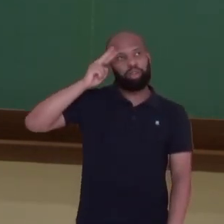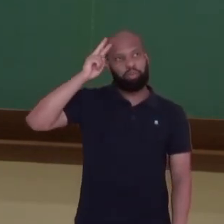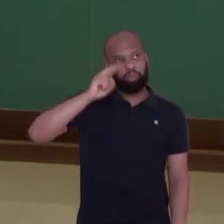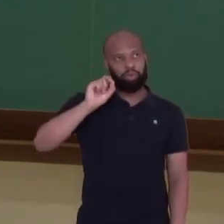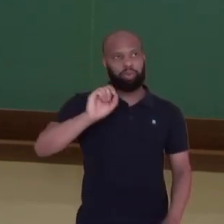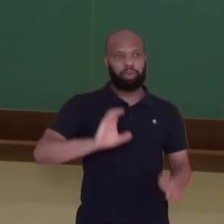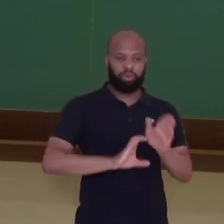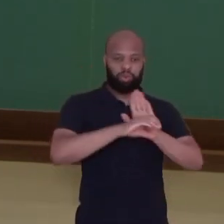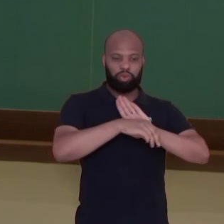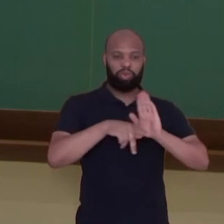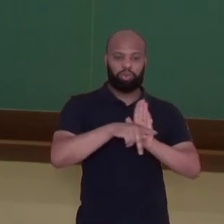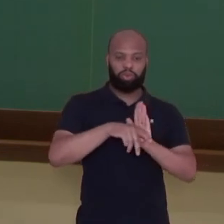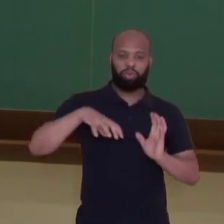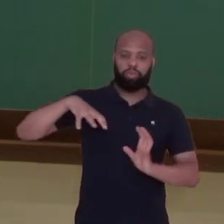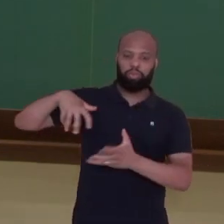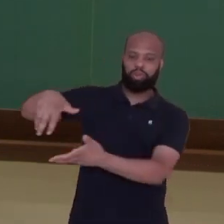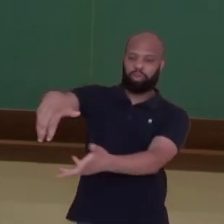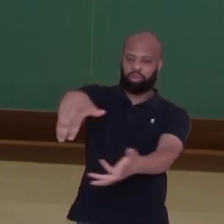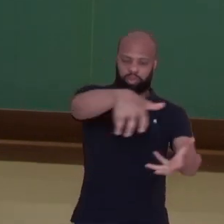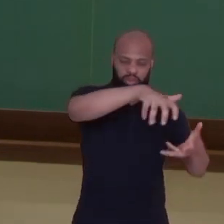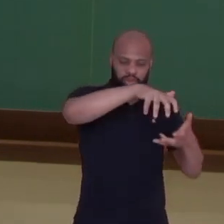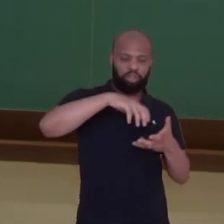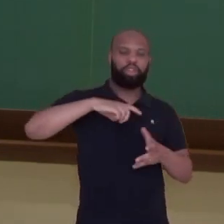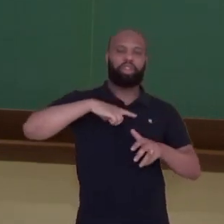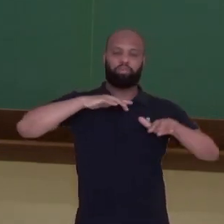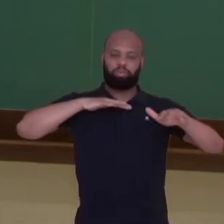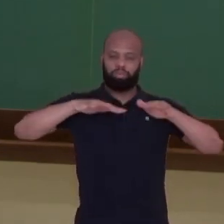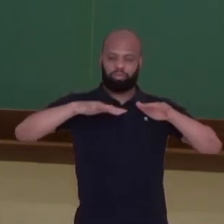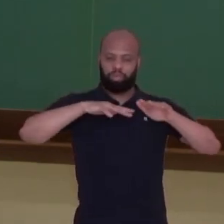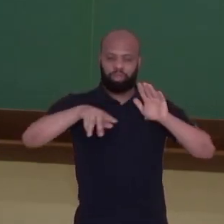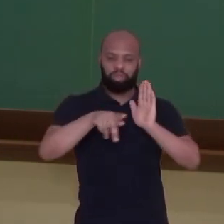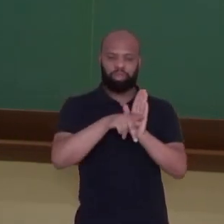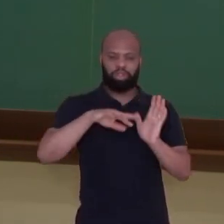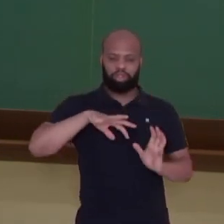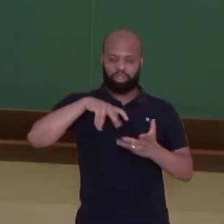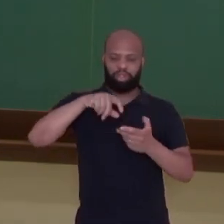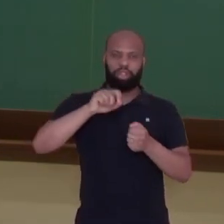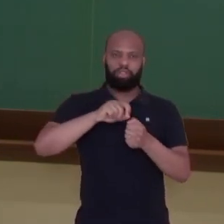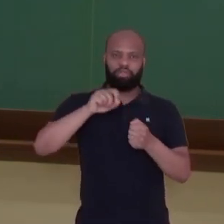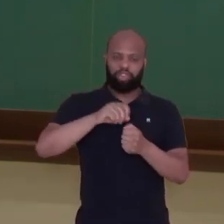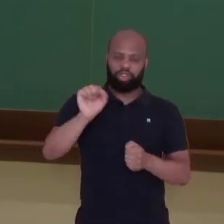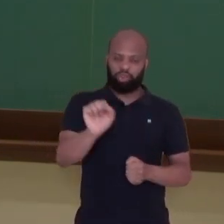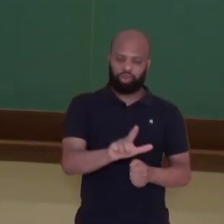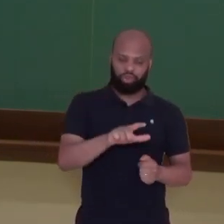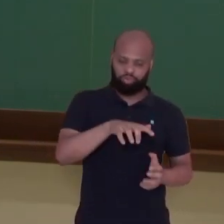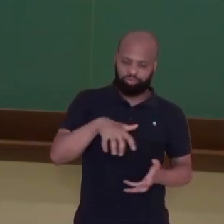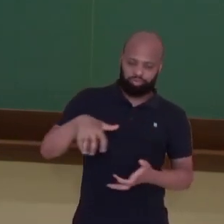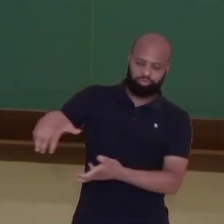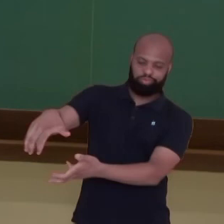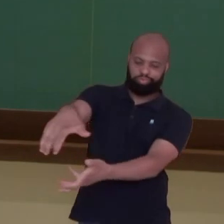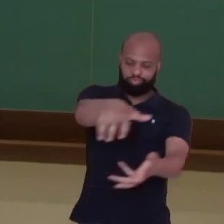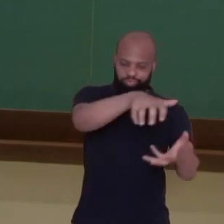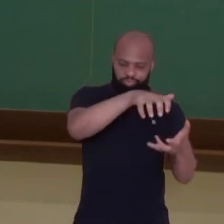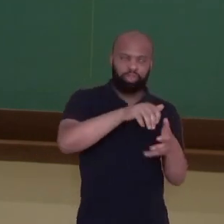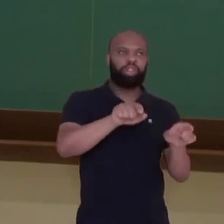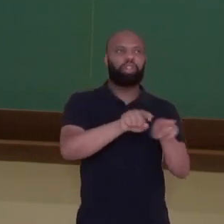relembramos o conceito de translação, que é o movimento que o nosso planeta realiza em torno do Sol, e também